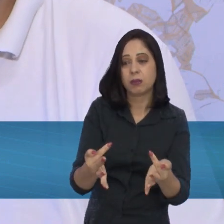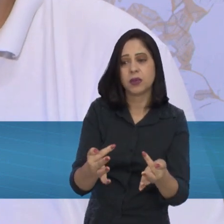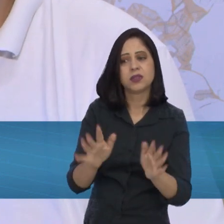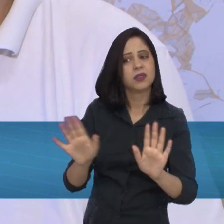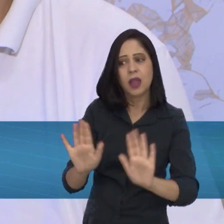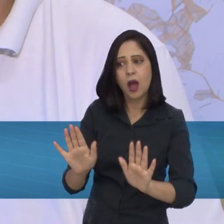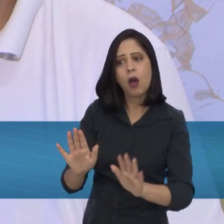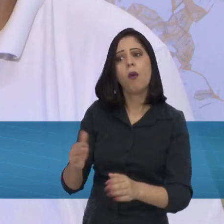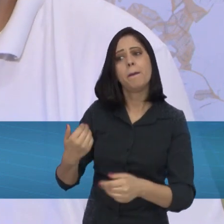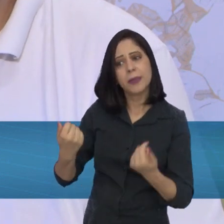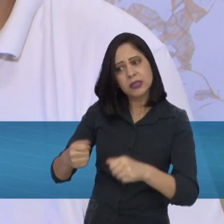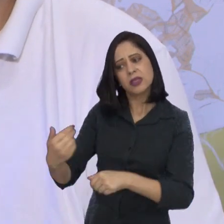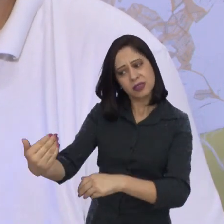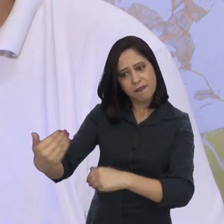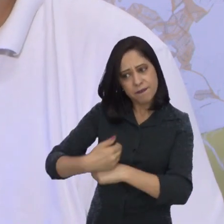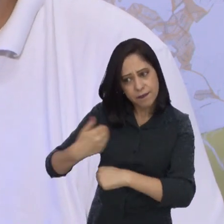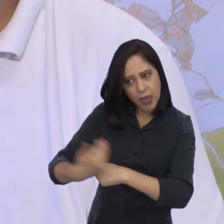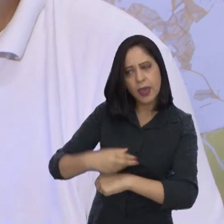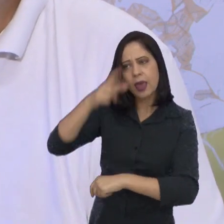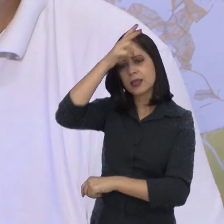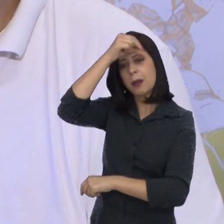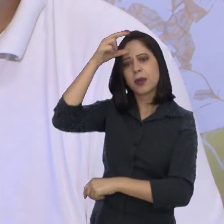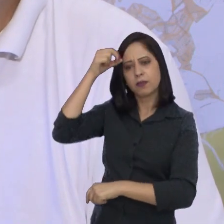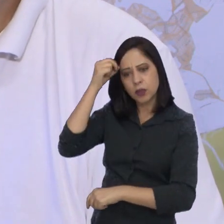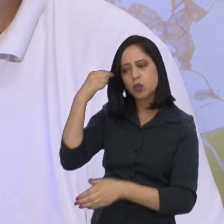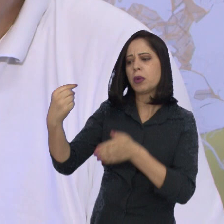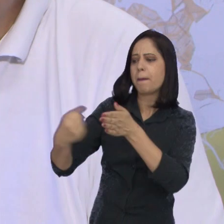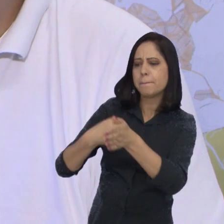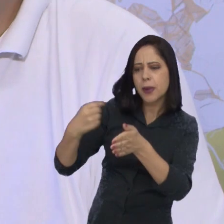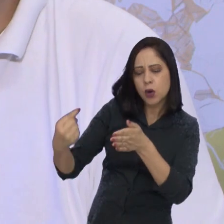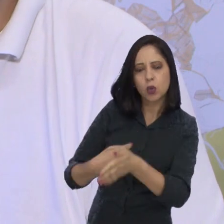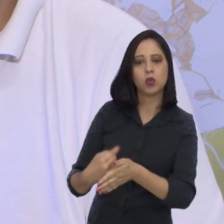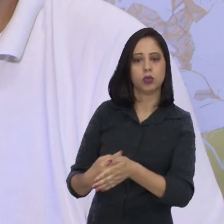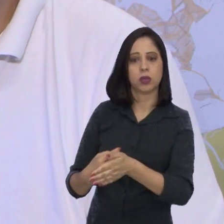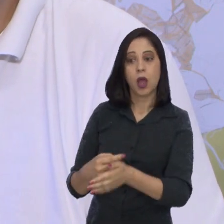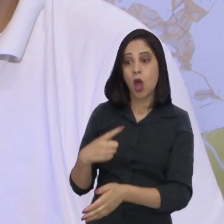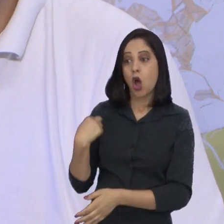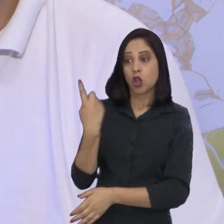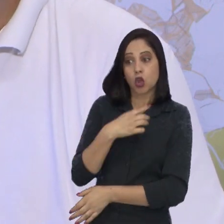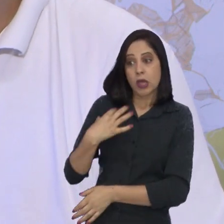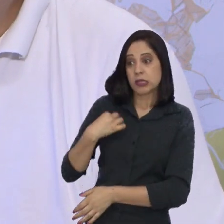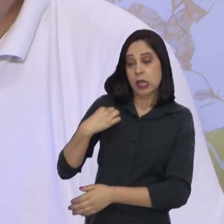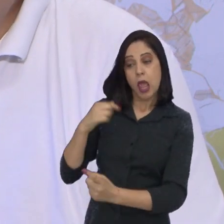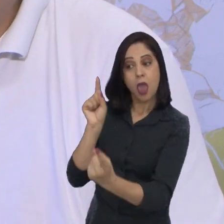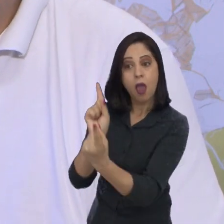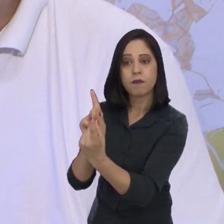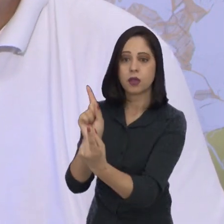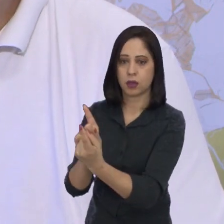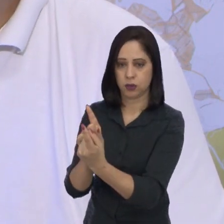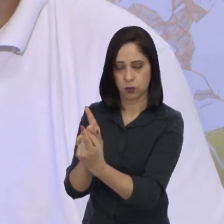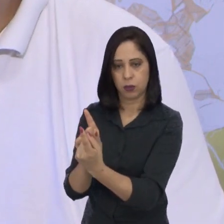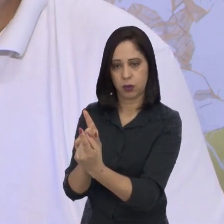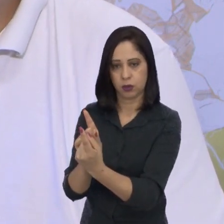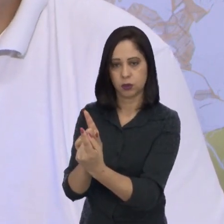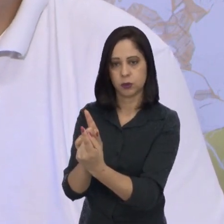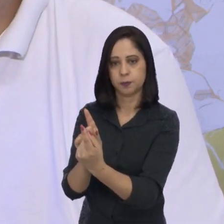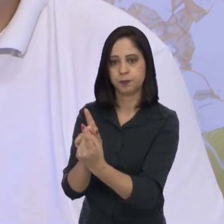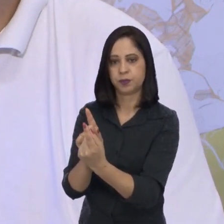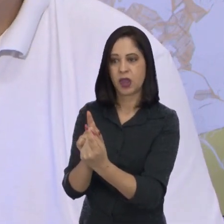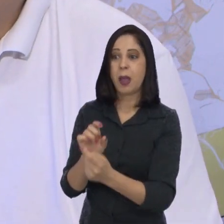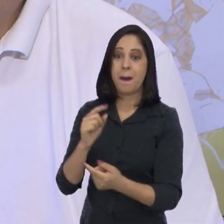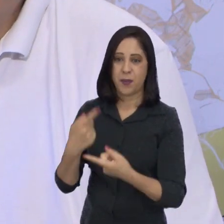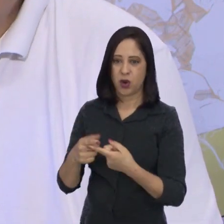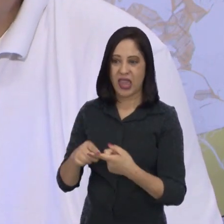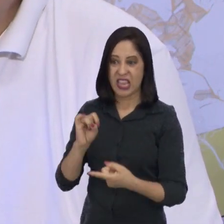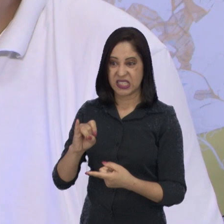Venha à prefeitura obter informações, os técnicos estão à disposição para poder melhor atender. Lembrando que depois que